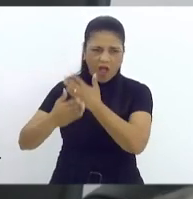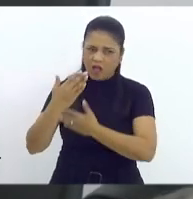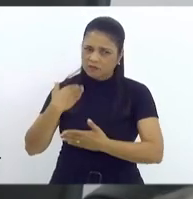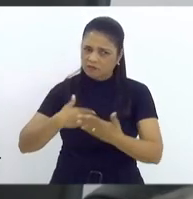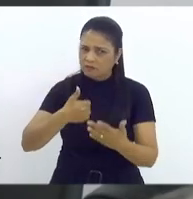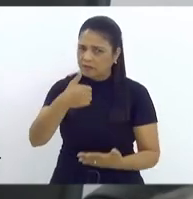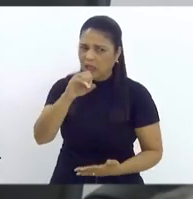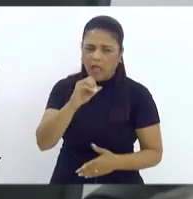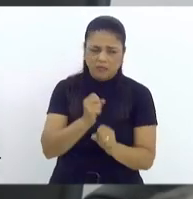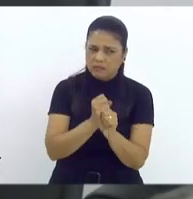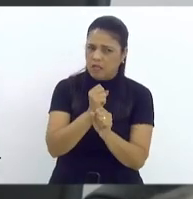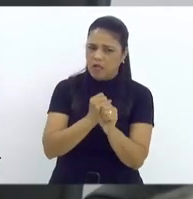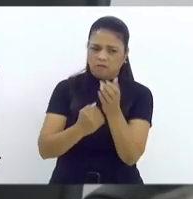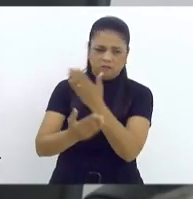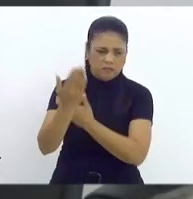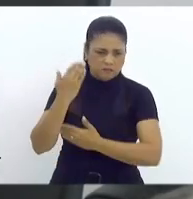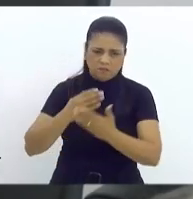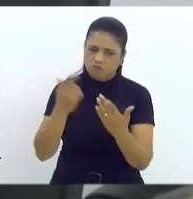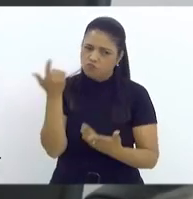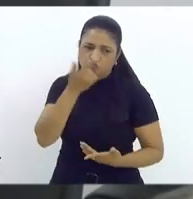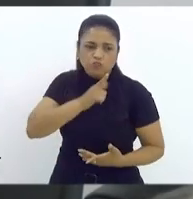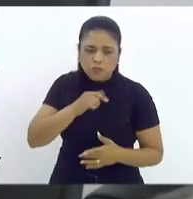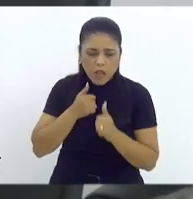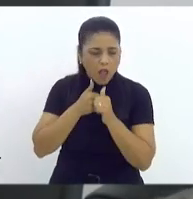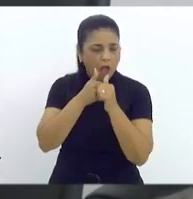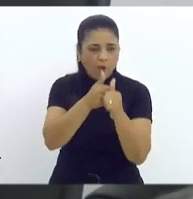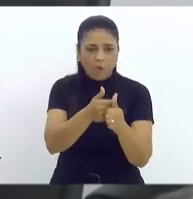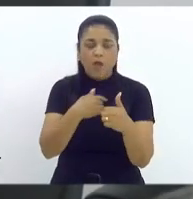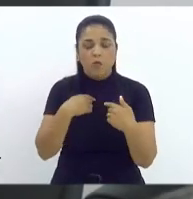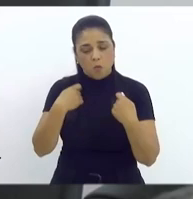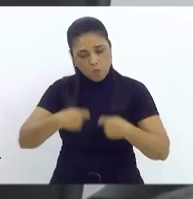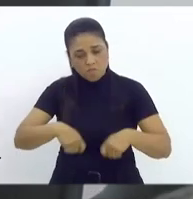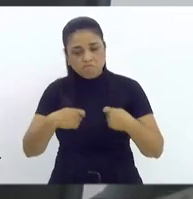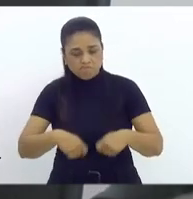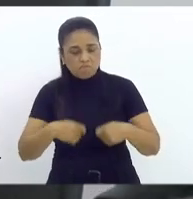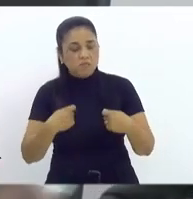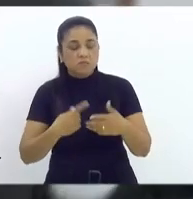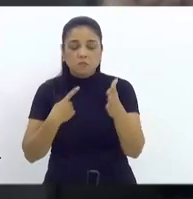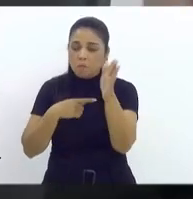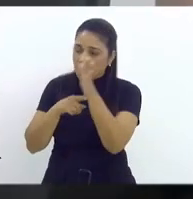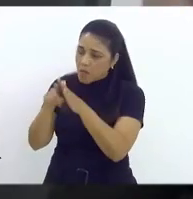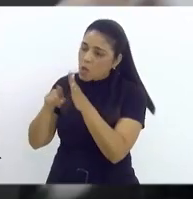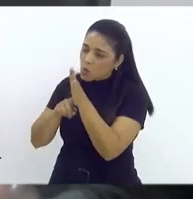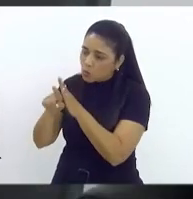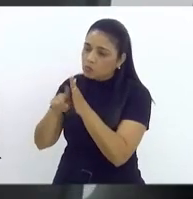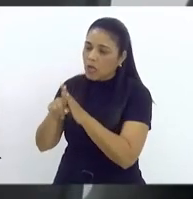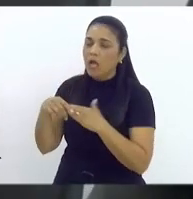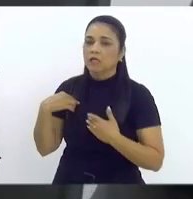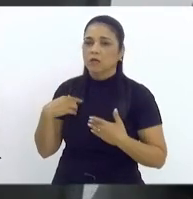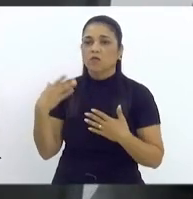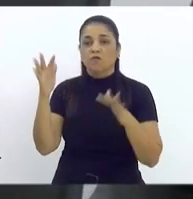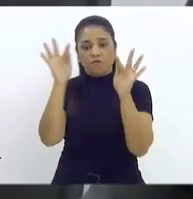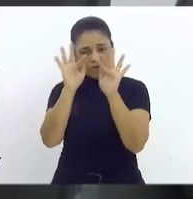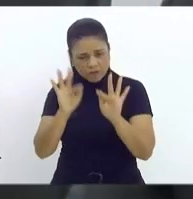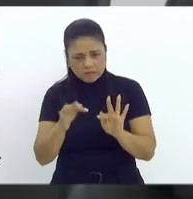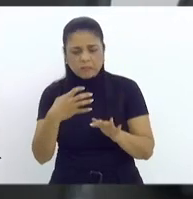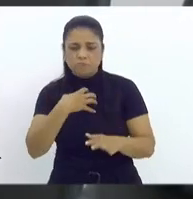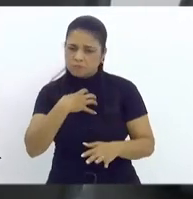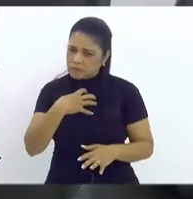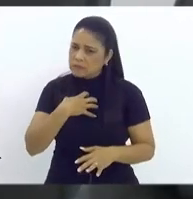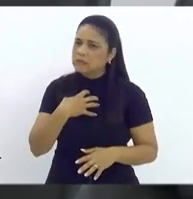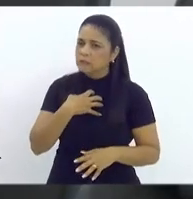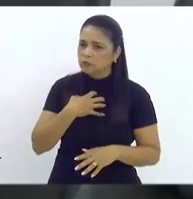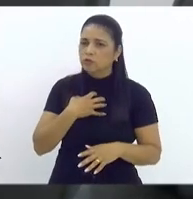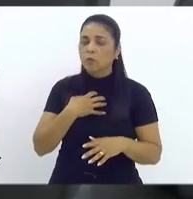Então é fundamental que a gente possa se aprofundar, e aí fico feliz com as perguntas que a Vossa Excelência está encaminhando, para que a gente possa se debruçar